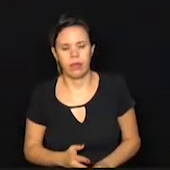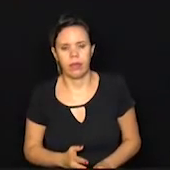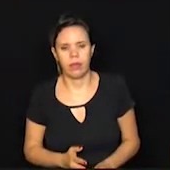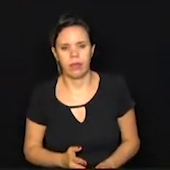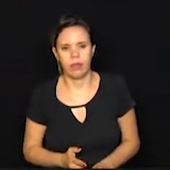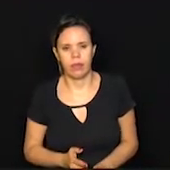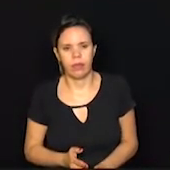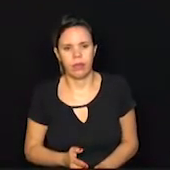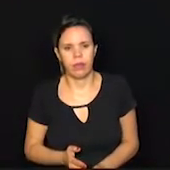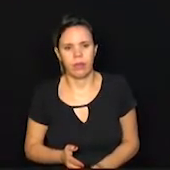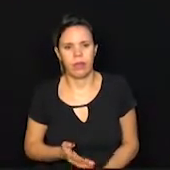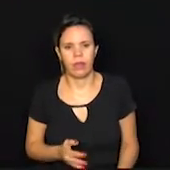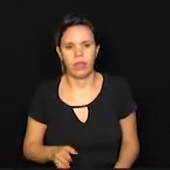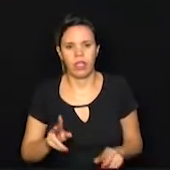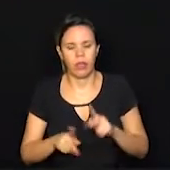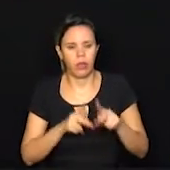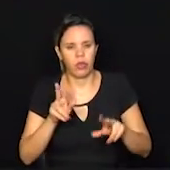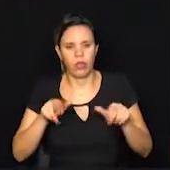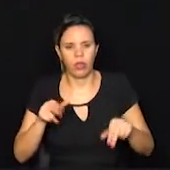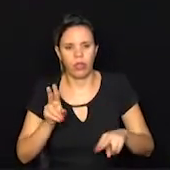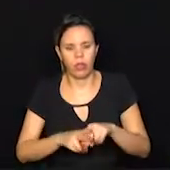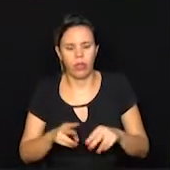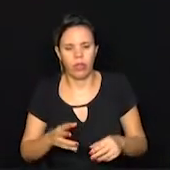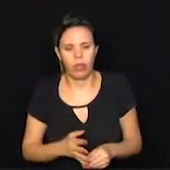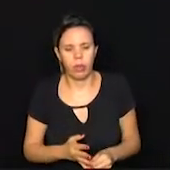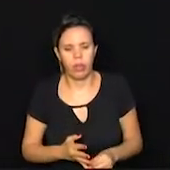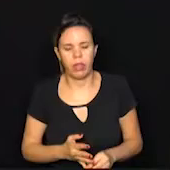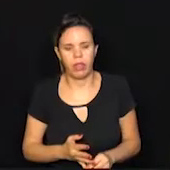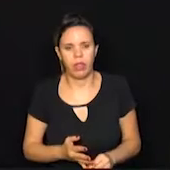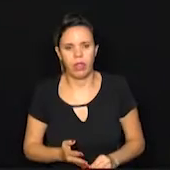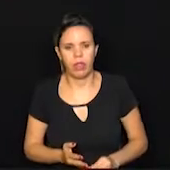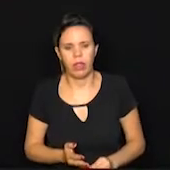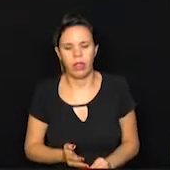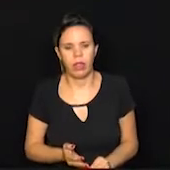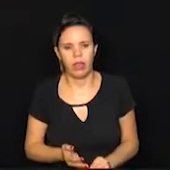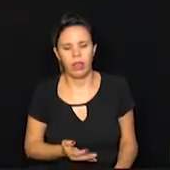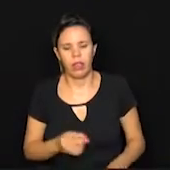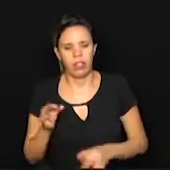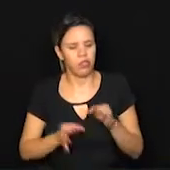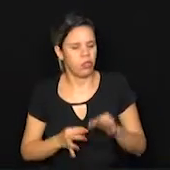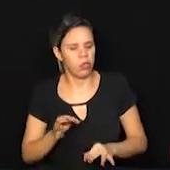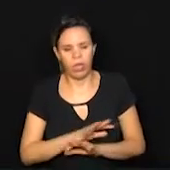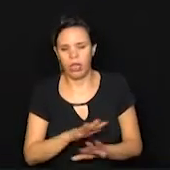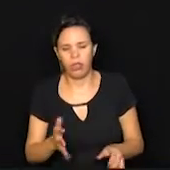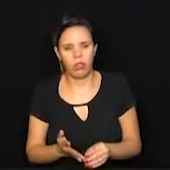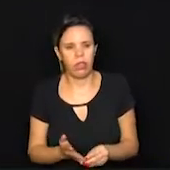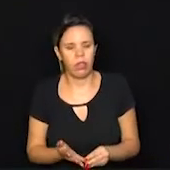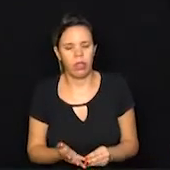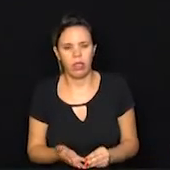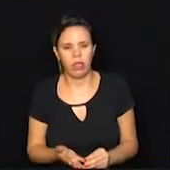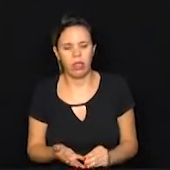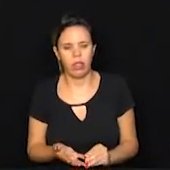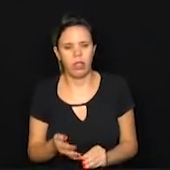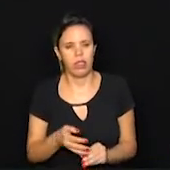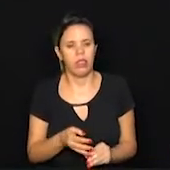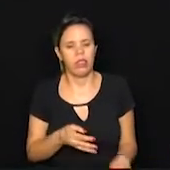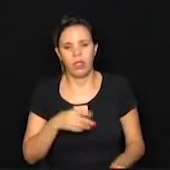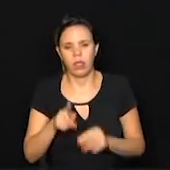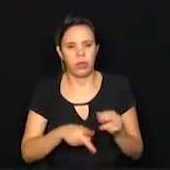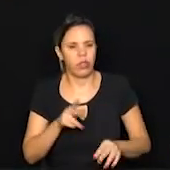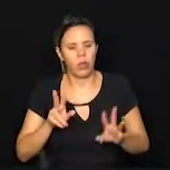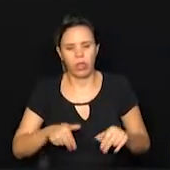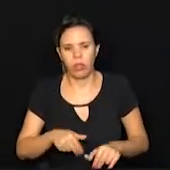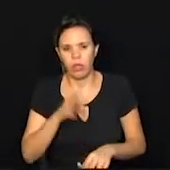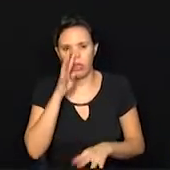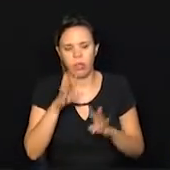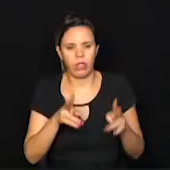para aqueles que nunca haviam sido presos para aqueles que nunca haviam sido julgados para aqueles que nunca haviam sido condenados